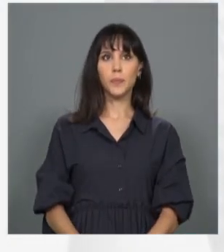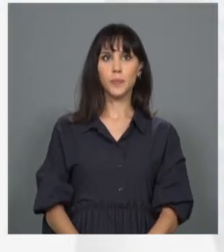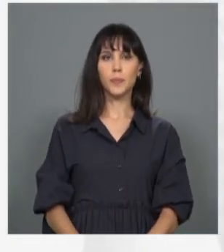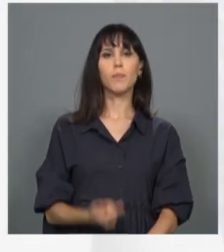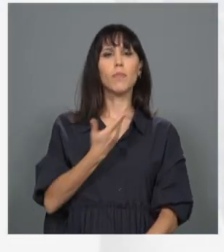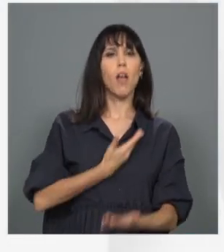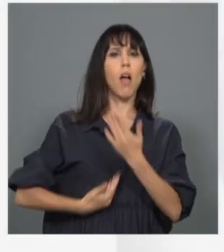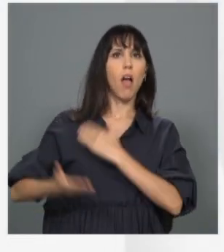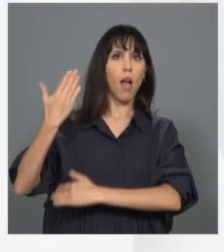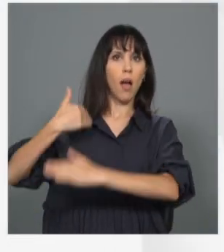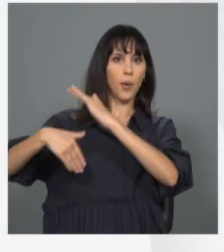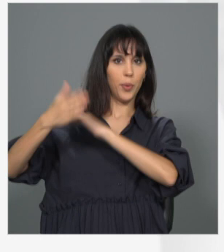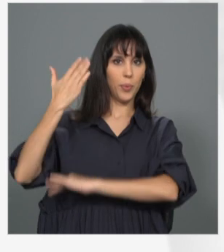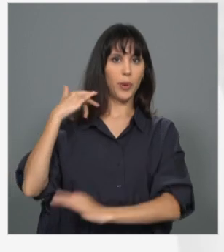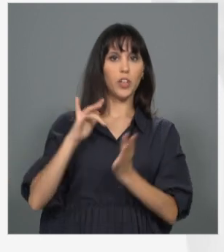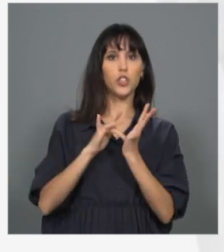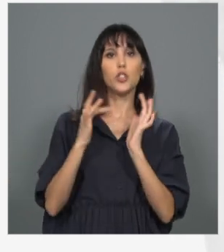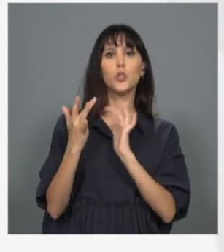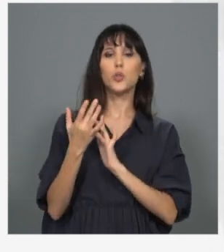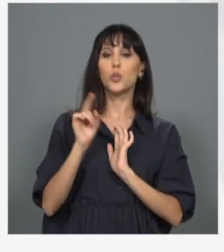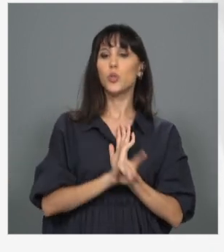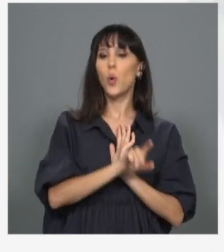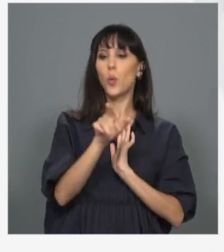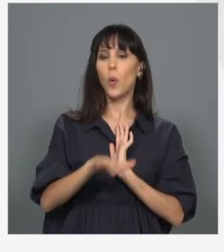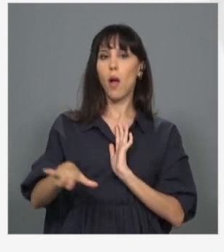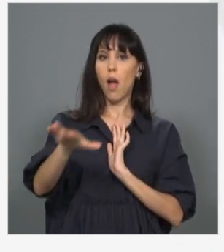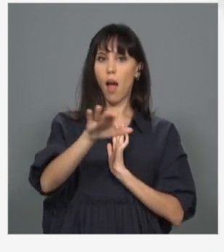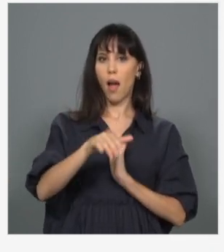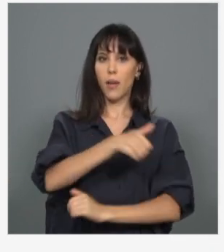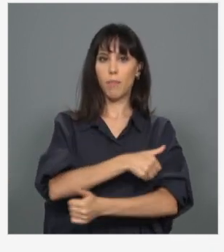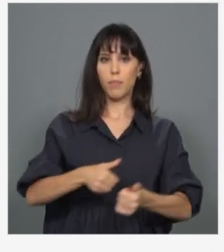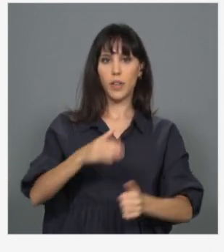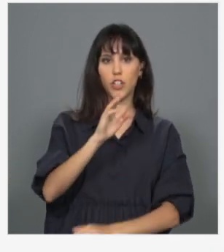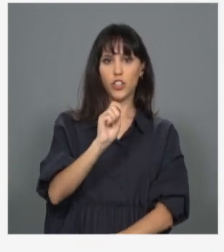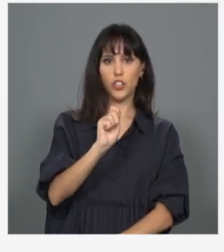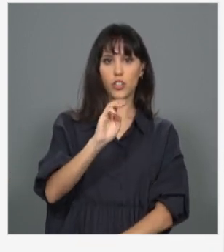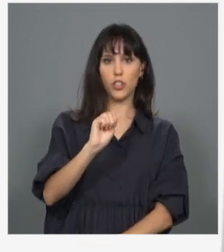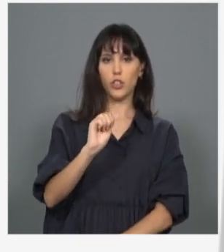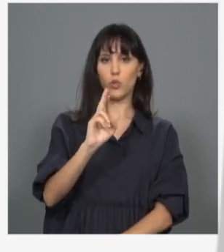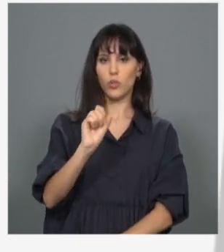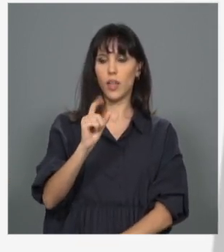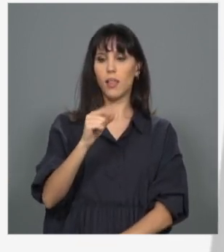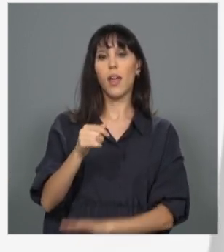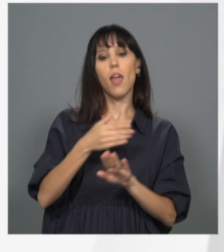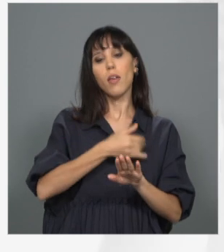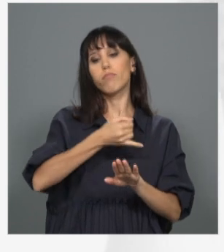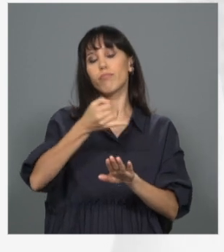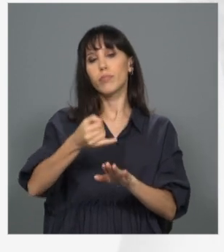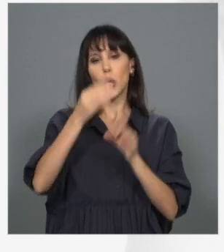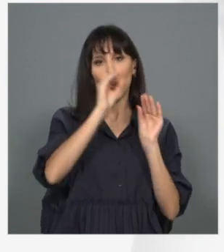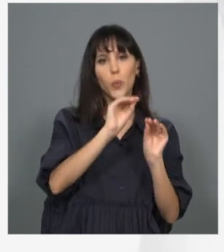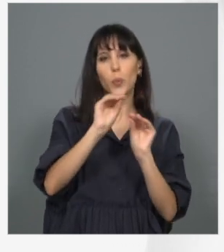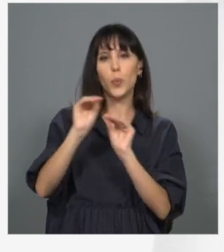Naquele tempo, Jesus dirigia-se para Jerusalém e ensinava nas cidades e aldeias por onde passava. Alguém